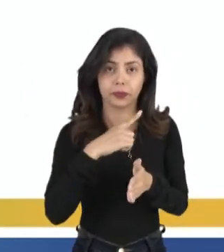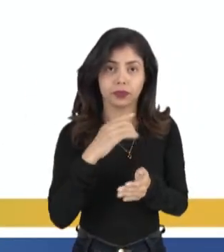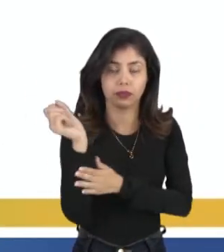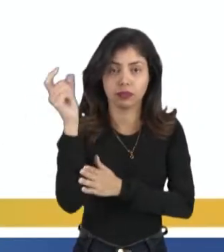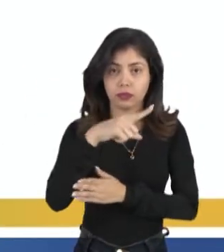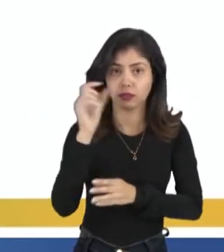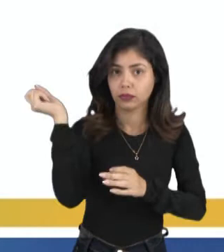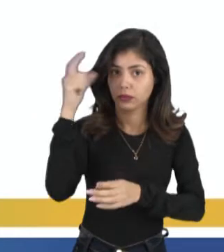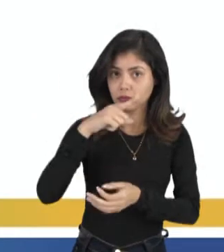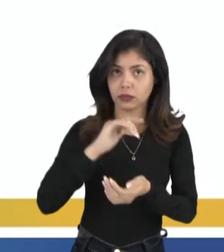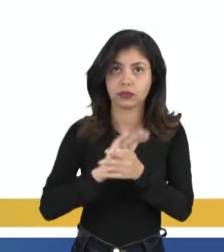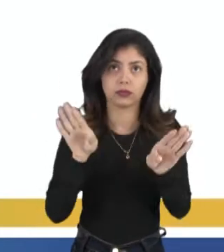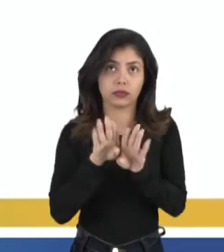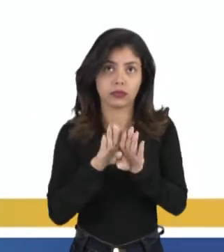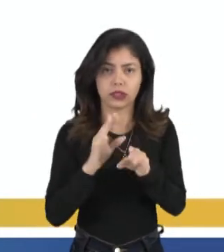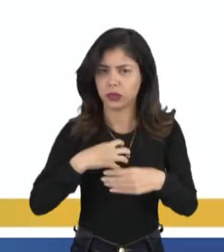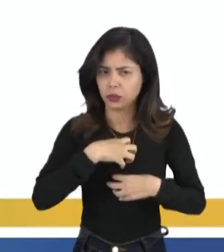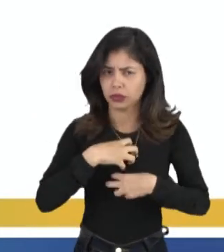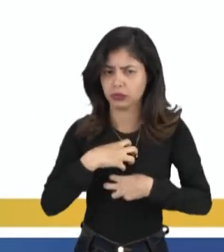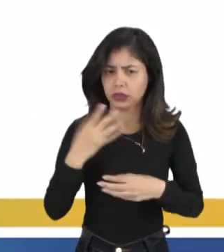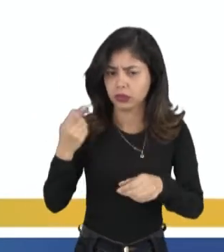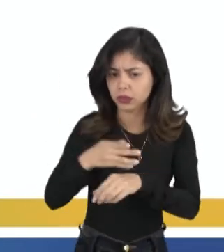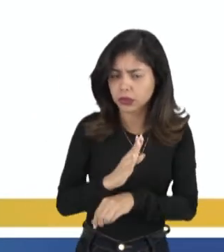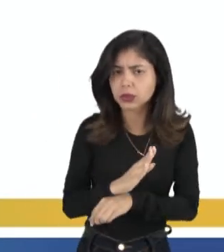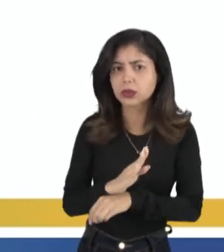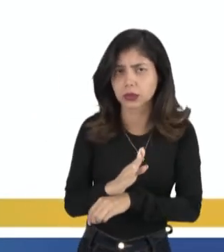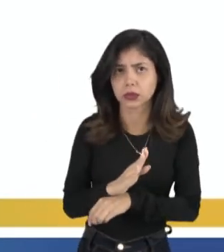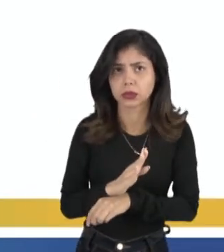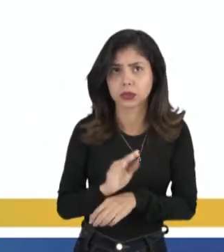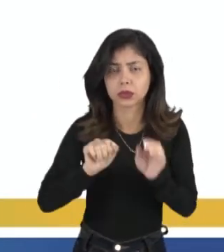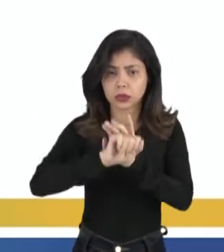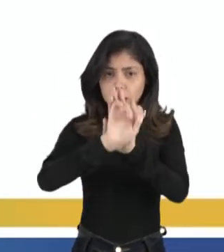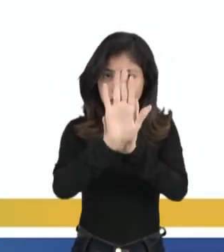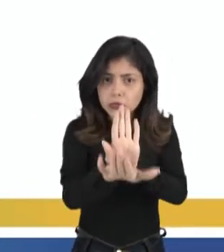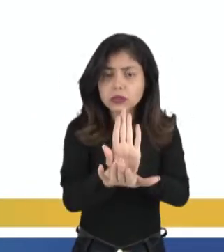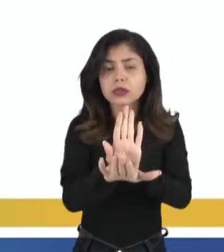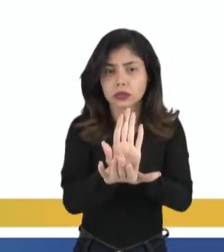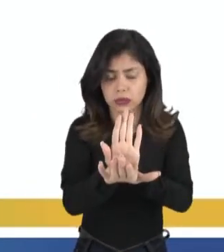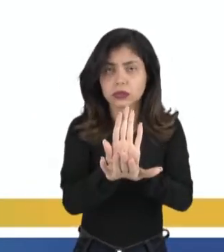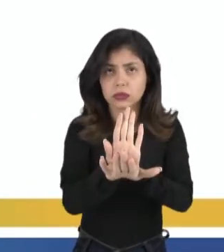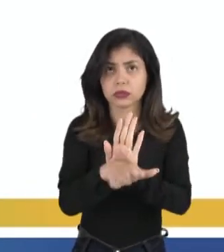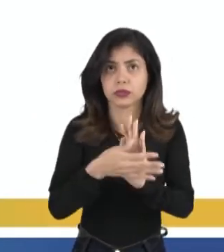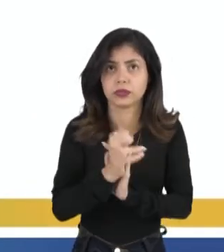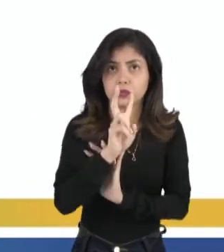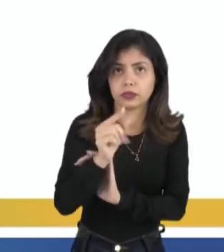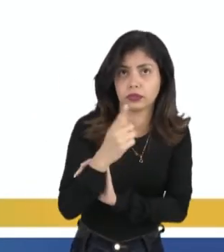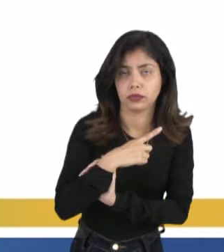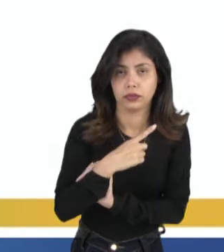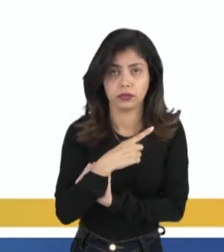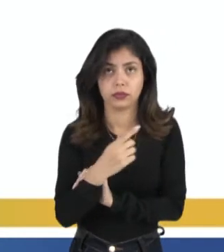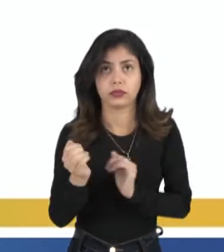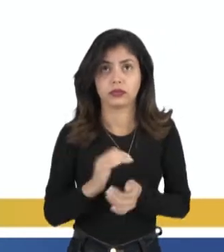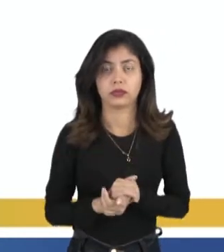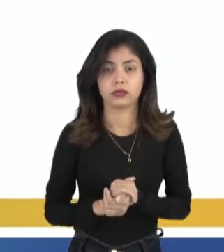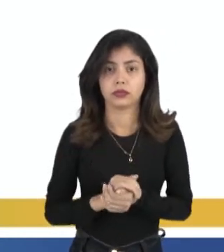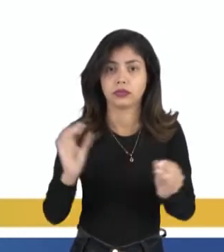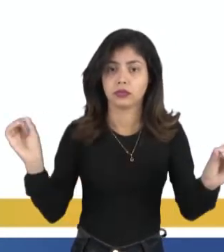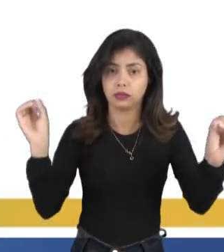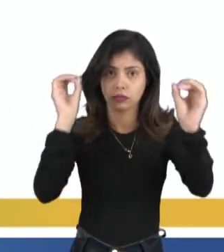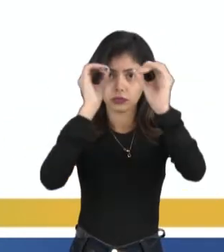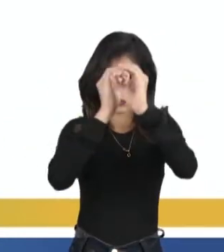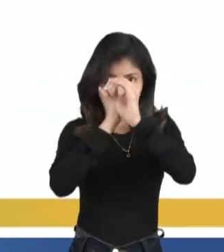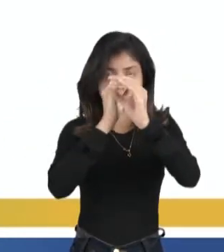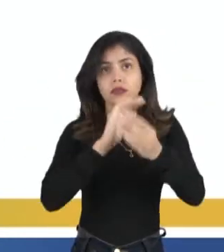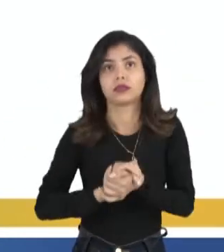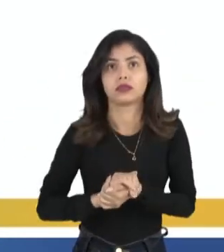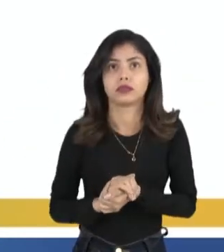luz do Sol. Chega um momento aqui onde ela começa a entrar na sombra, a entrar na umbra, e aí você vai ter um eclipse aqui, porque o pessoal que